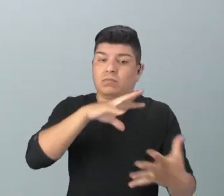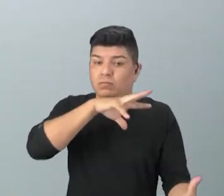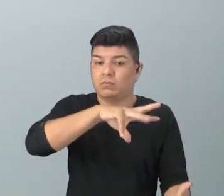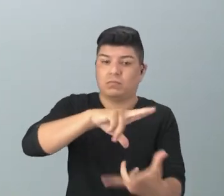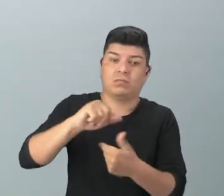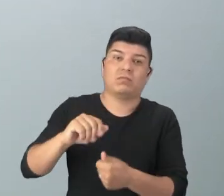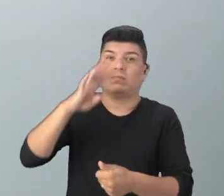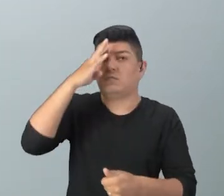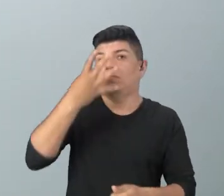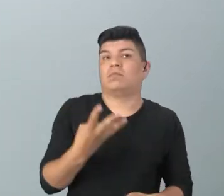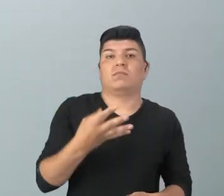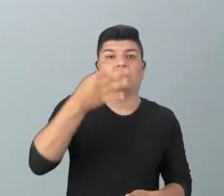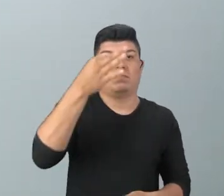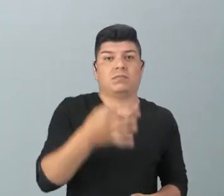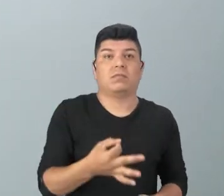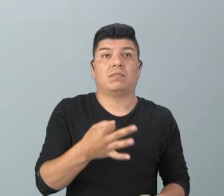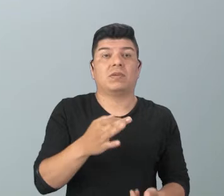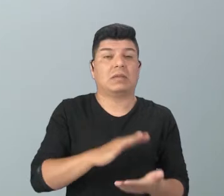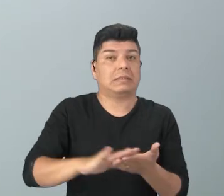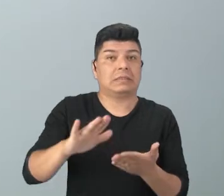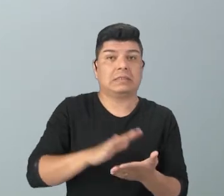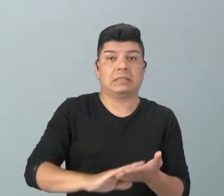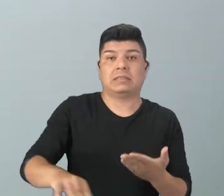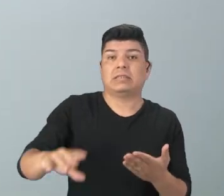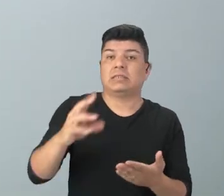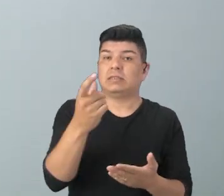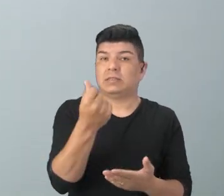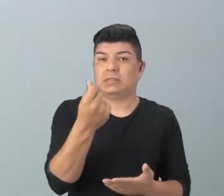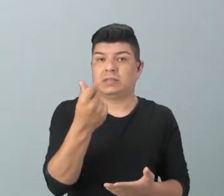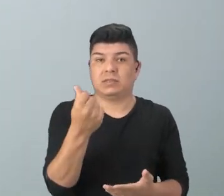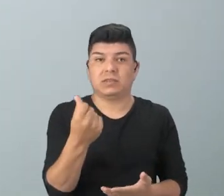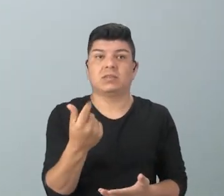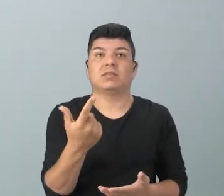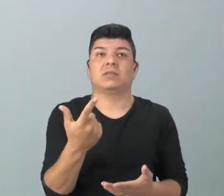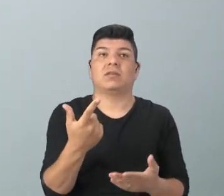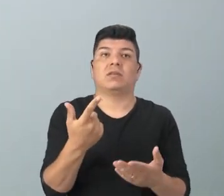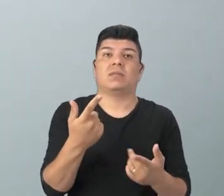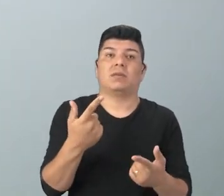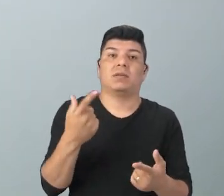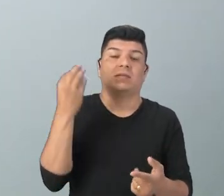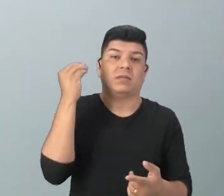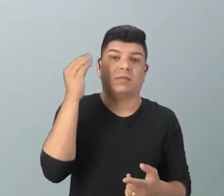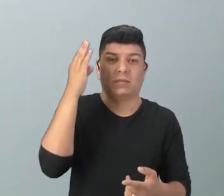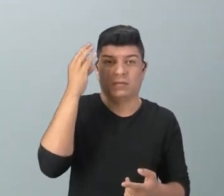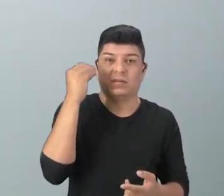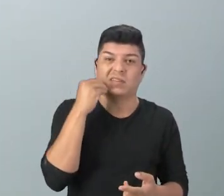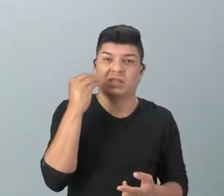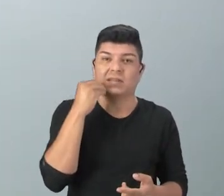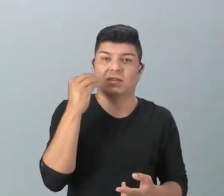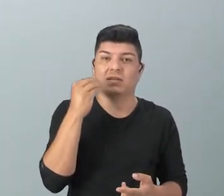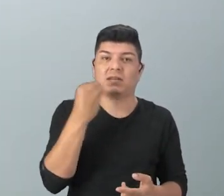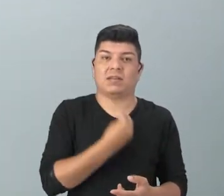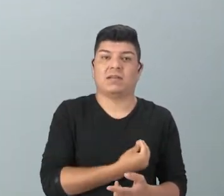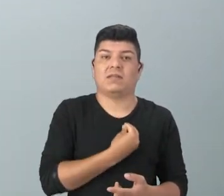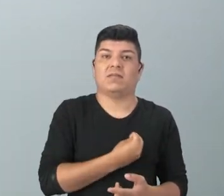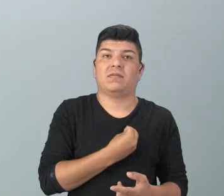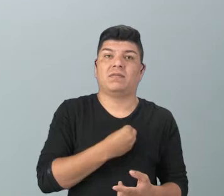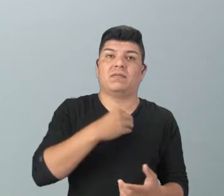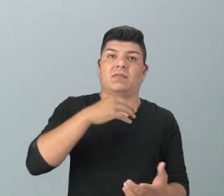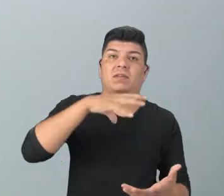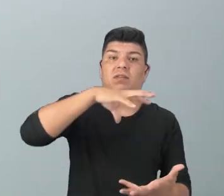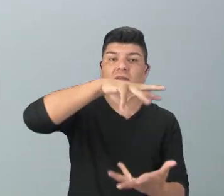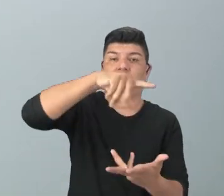solução. Afinal de contas, gasta-se bilhões de dólares para poder tentar descobrir novas vidas fora da